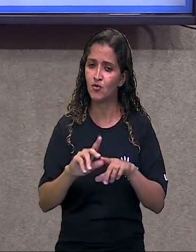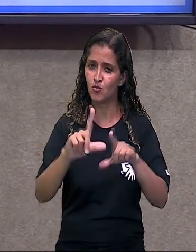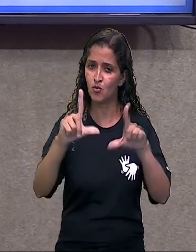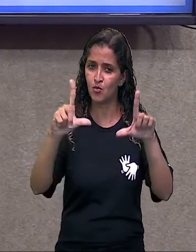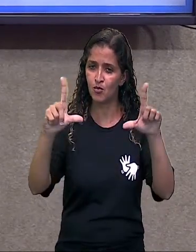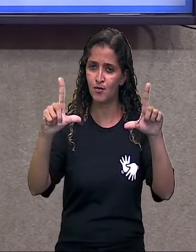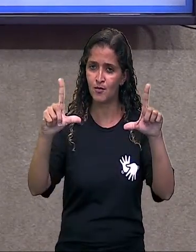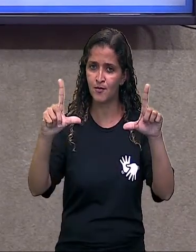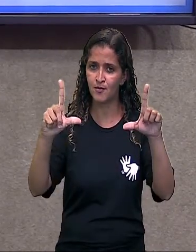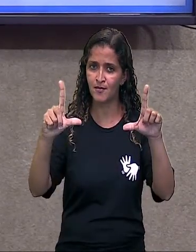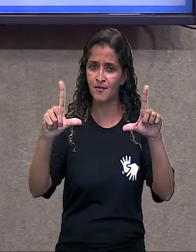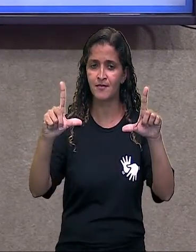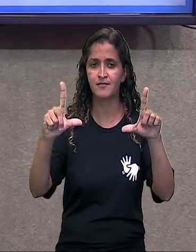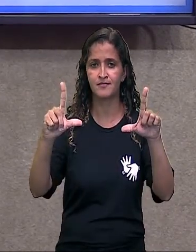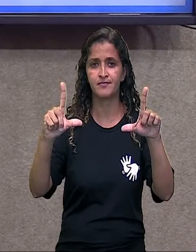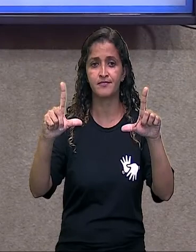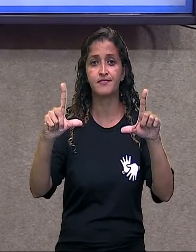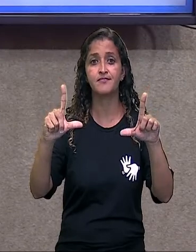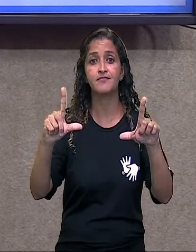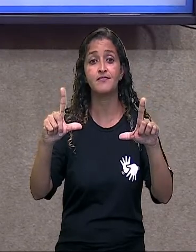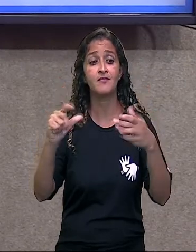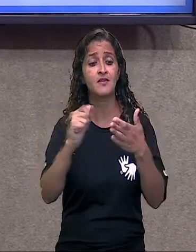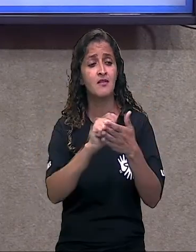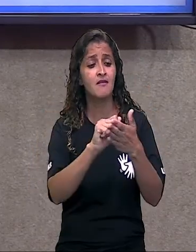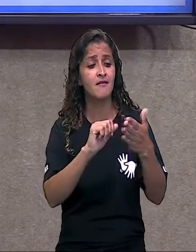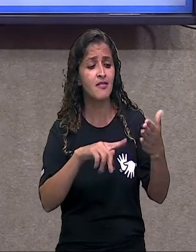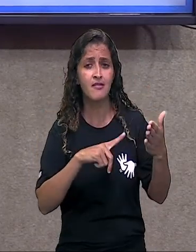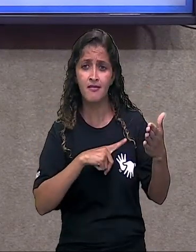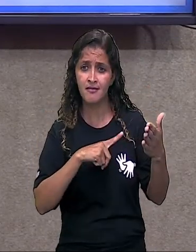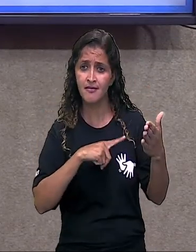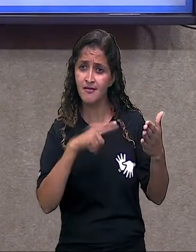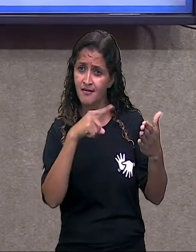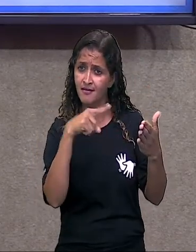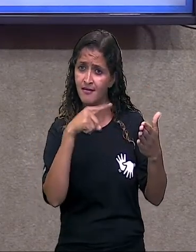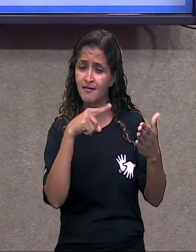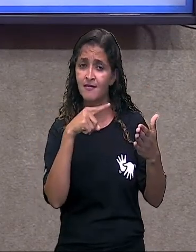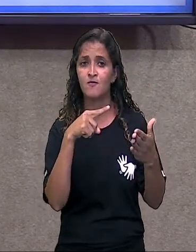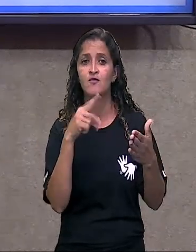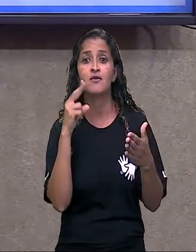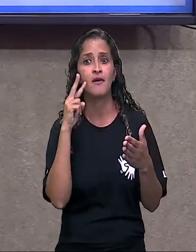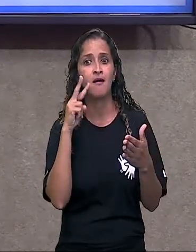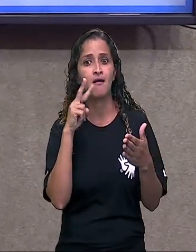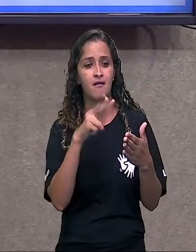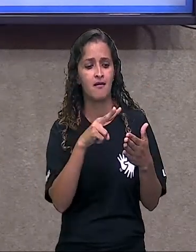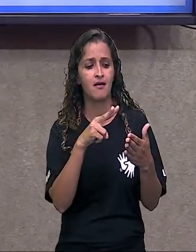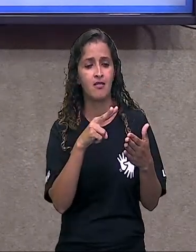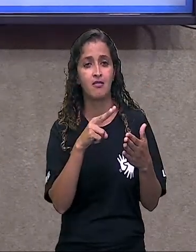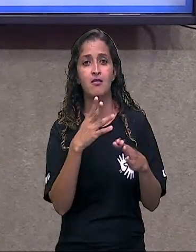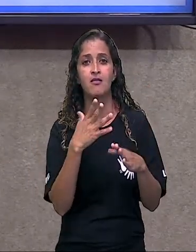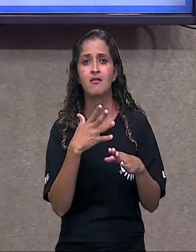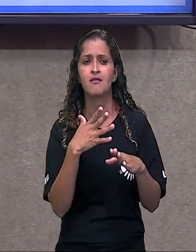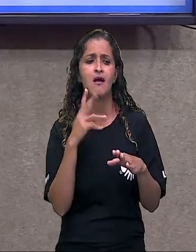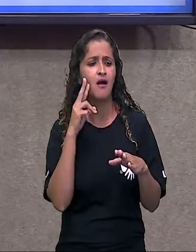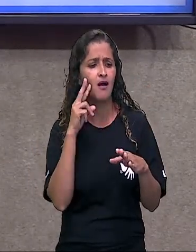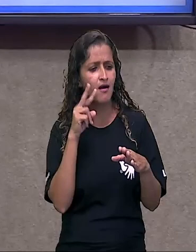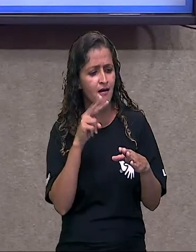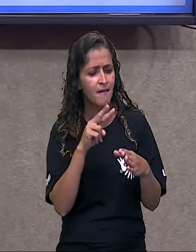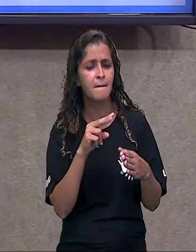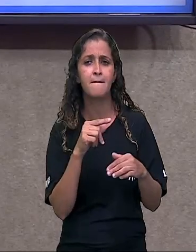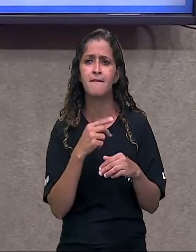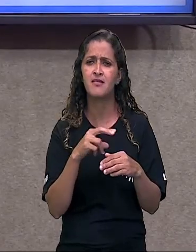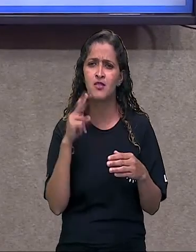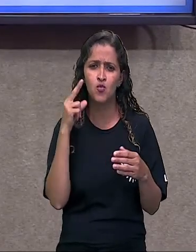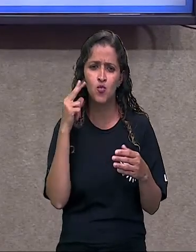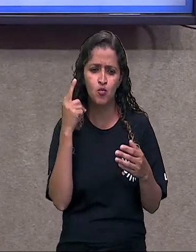plataforma, tá? Você tem lá atividades para você fazer. Então você entra no YouTube, vê essa aula